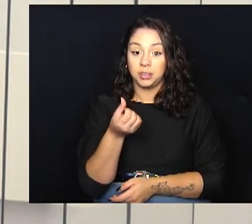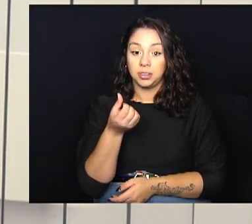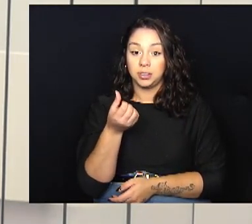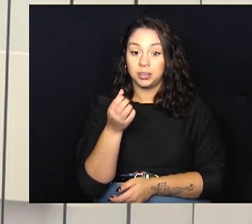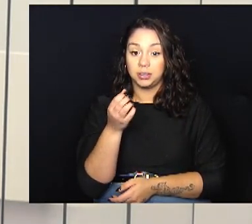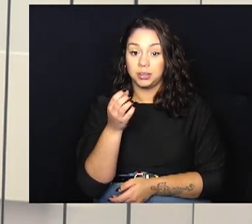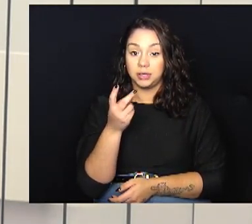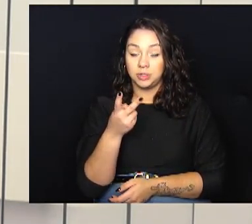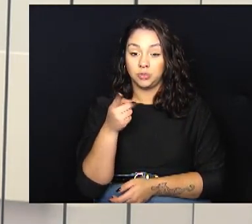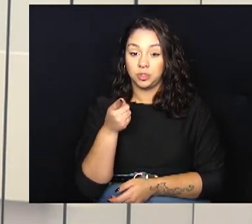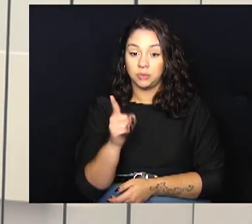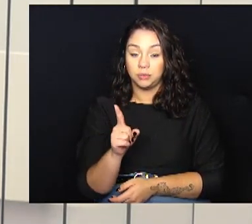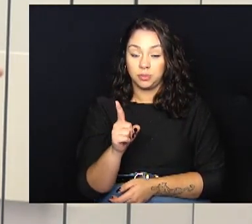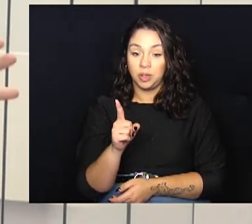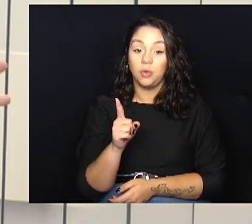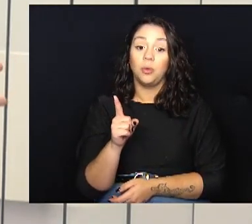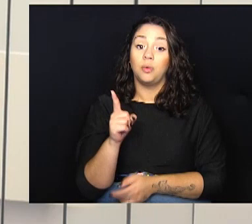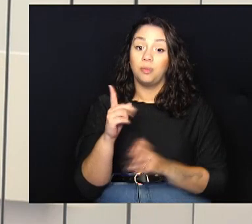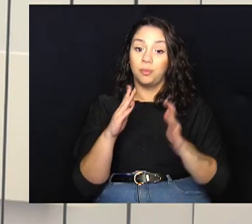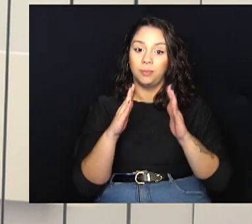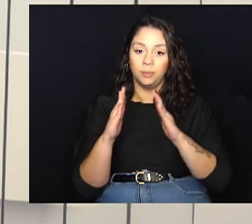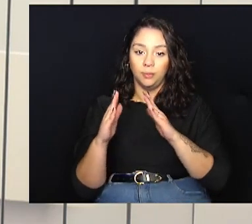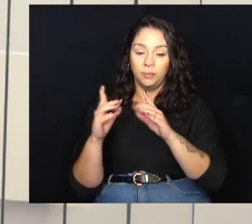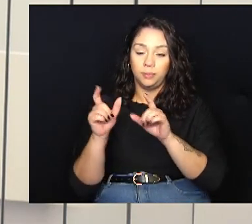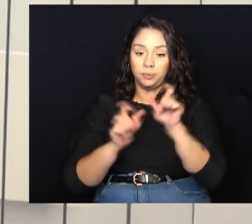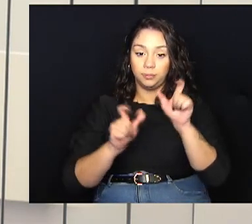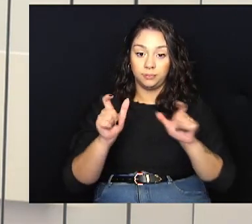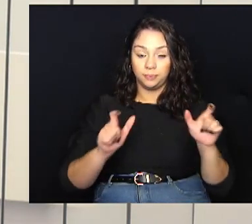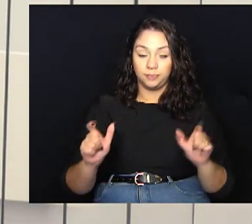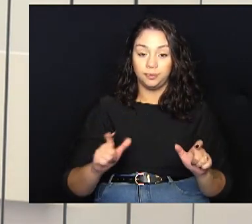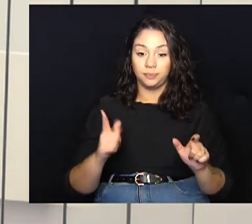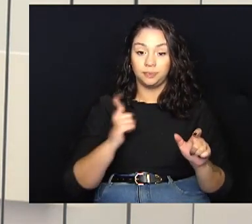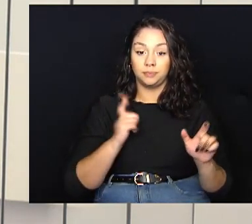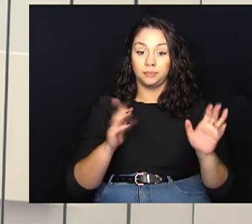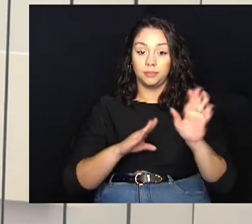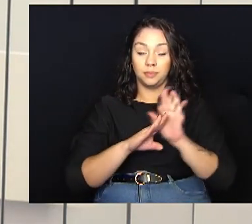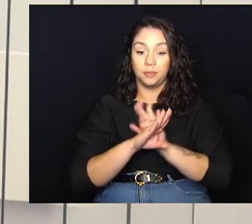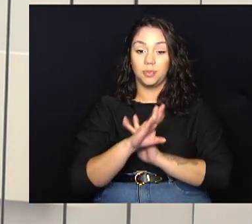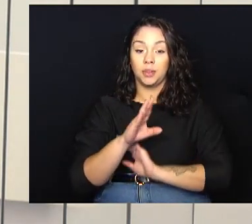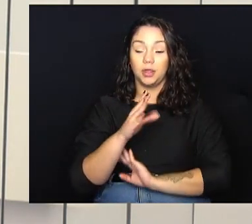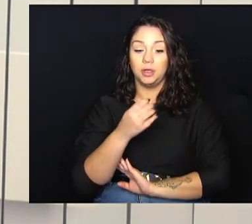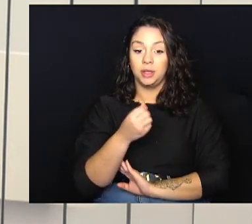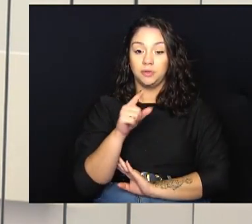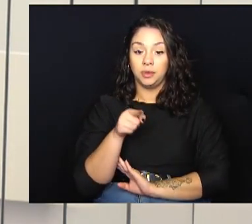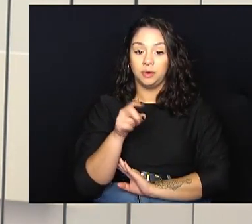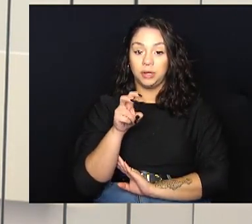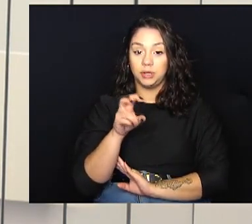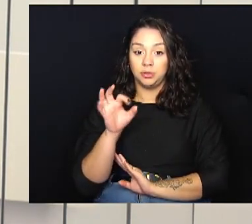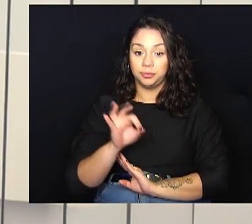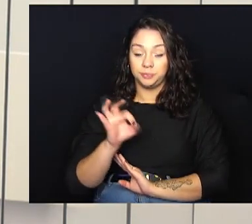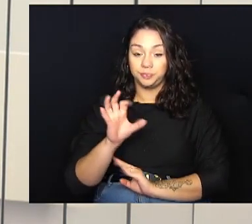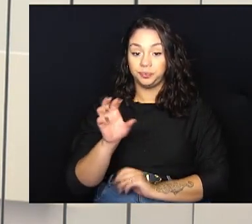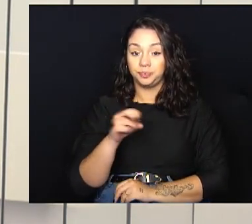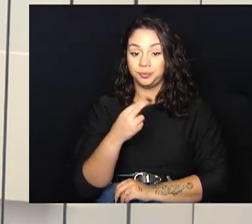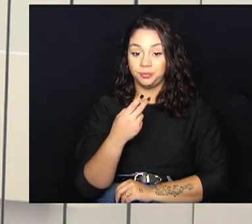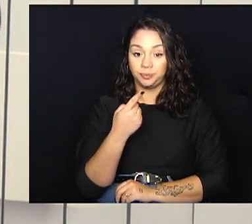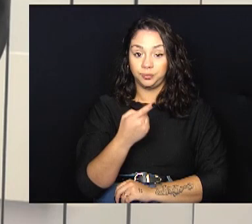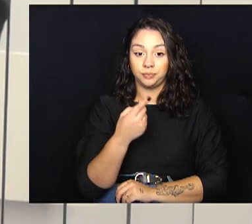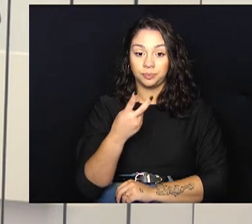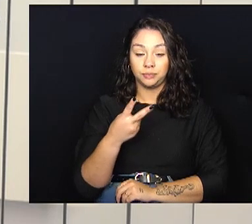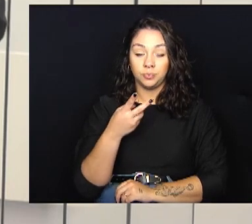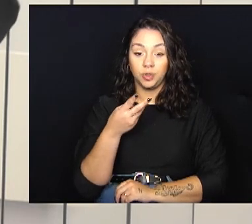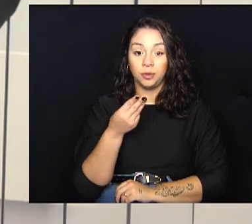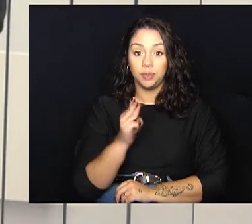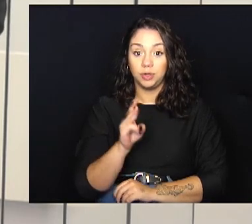62.512 habitantes é um aumento de 6,5% ou 12 milhões de pessoas em relação